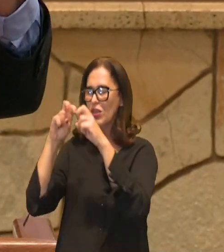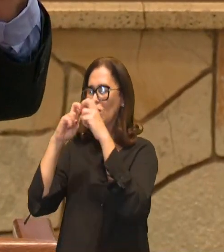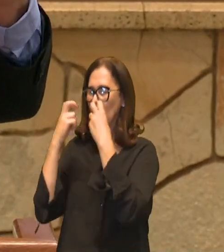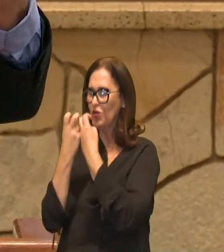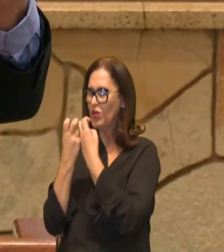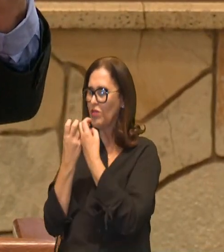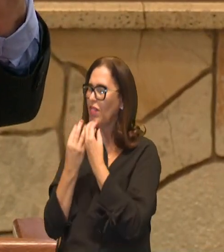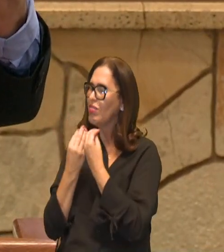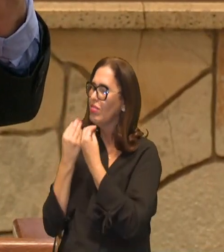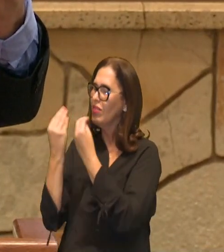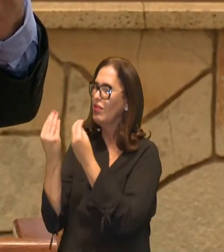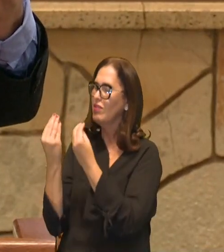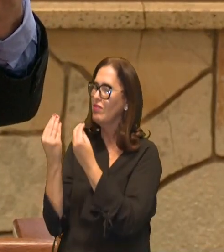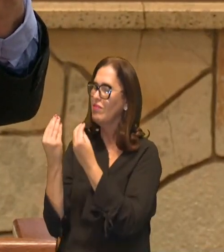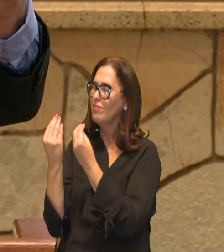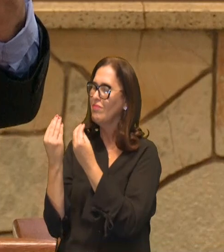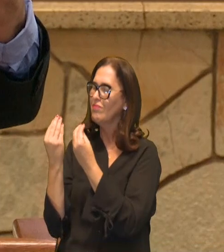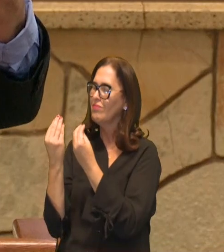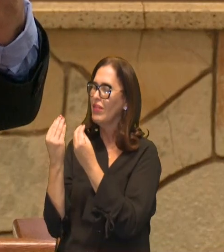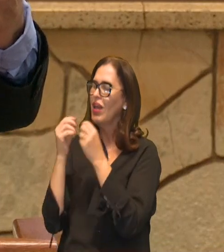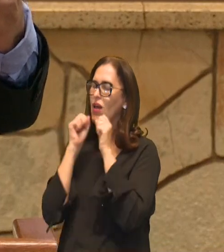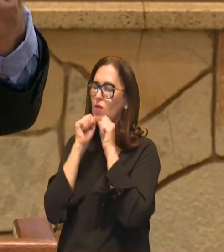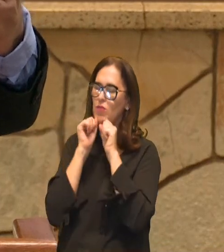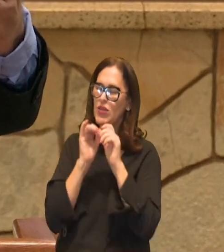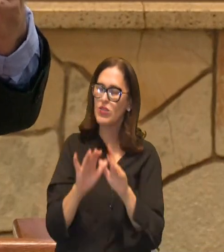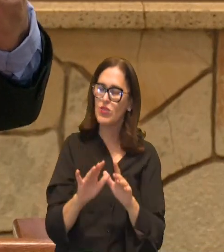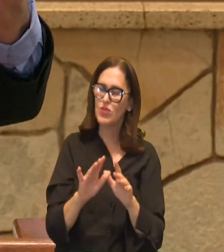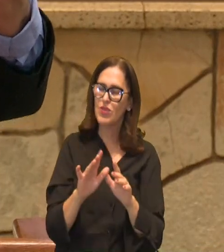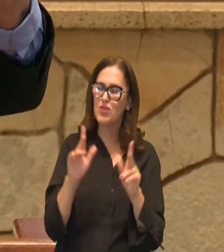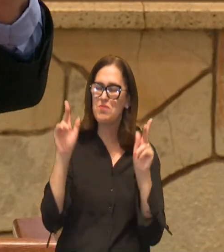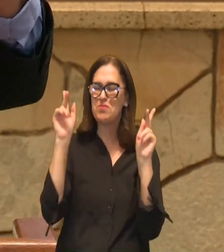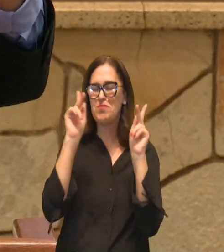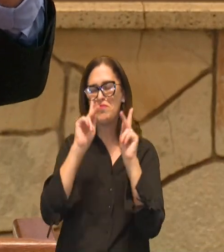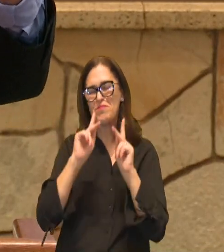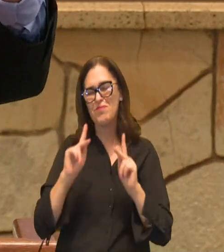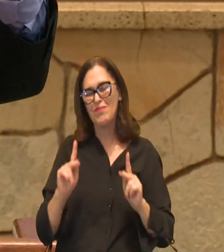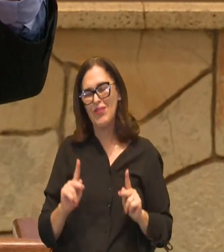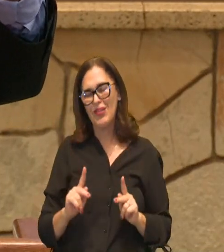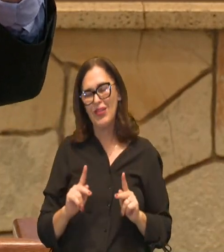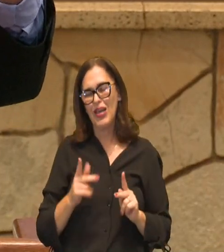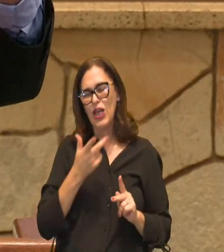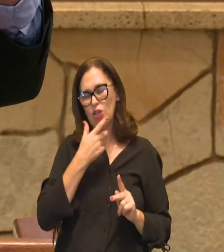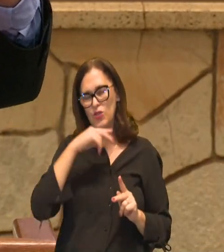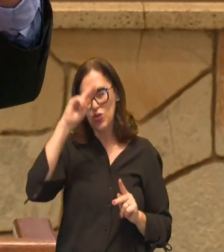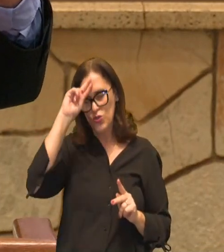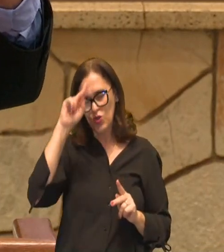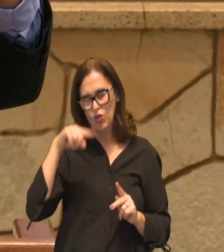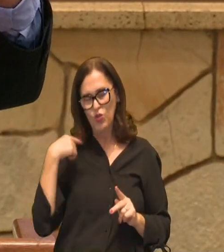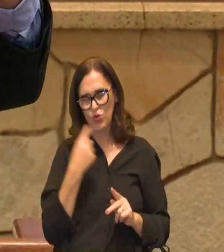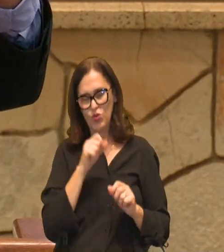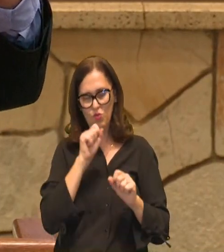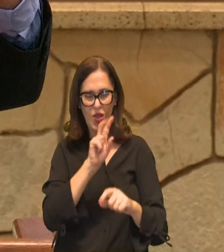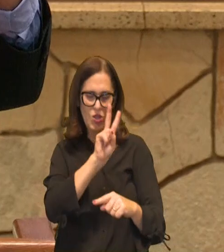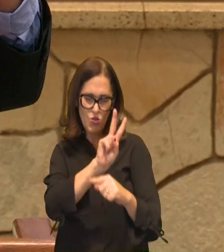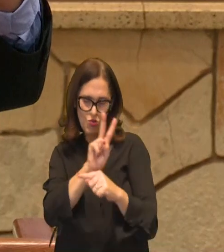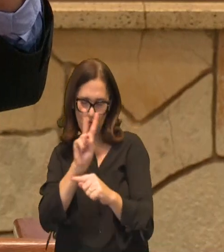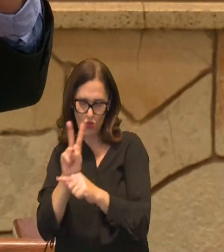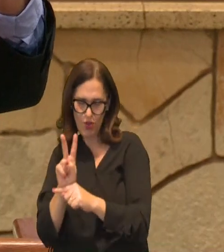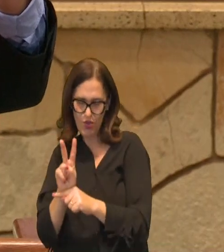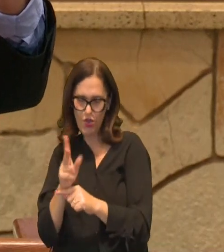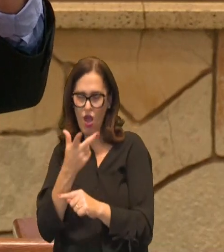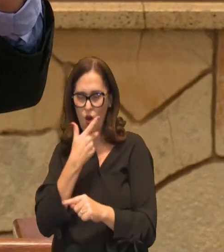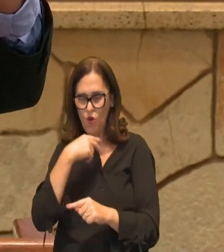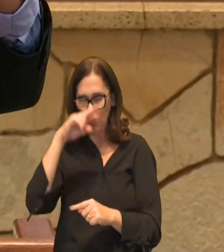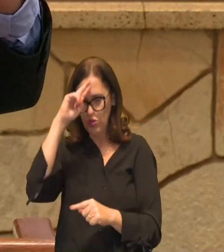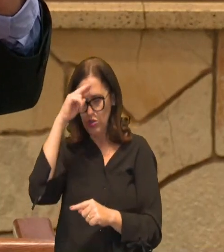ora te prestamos, Senhor, e abençoa-nos com paz. E agora que o Senhor nos abençoe e nos guarde, que